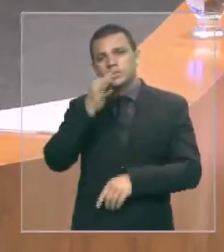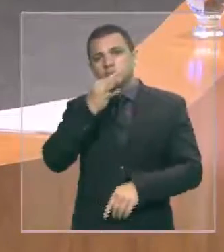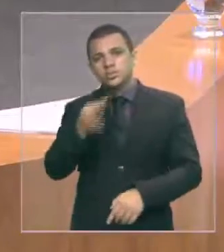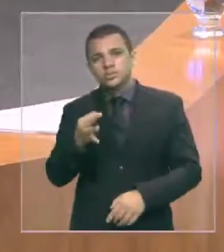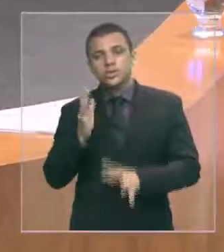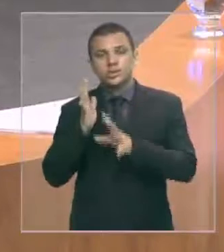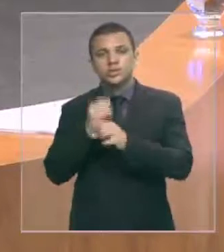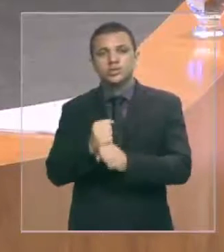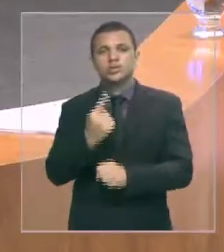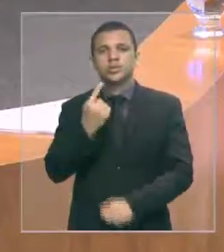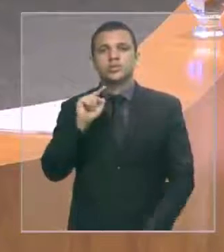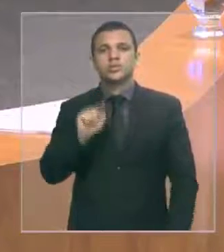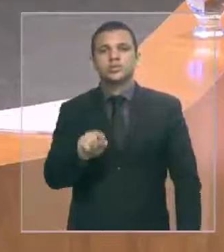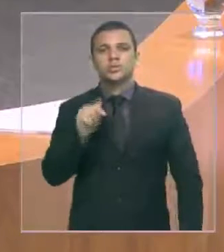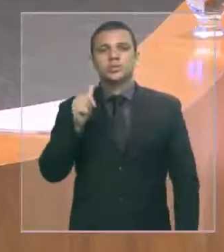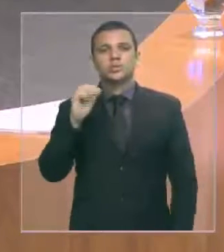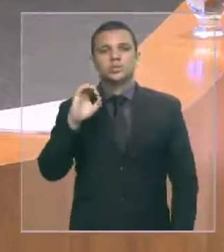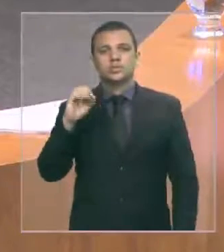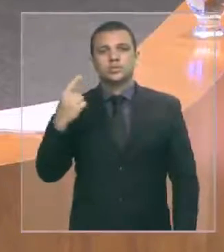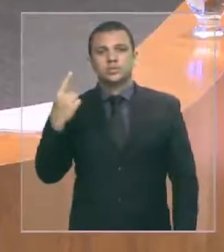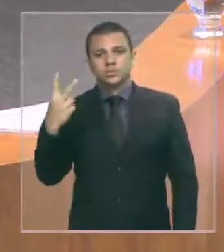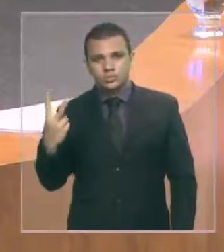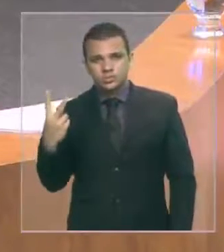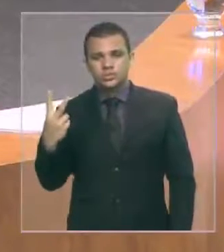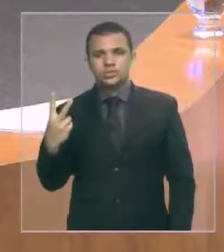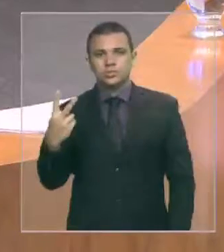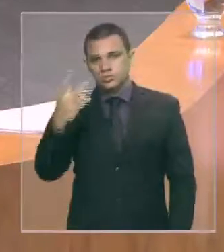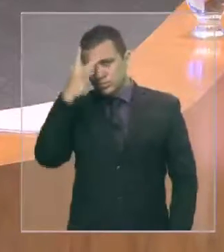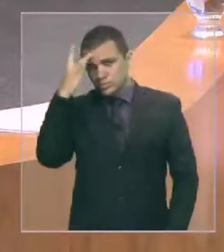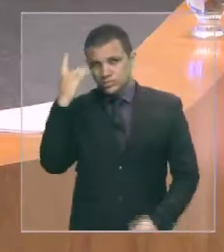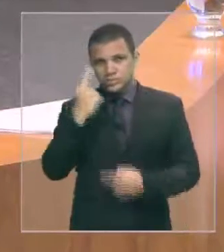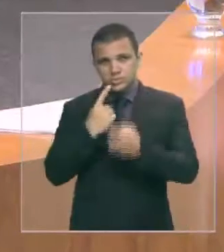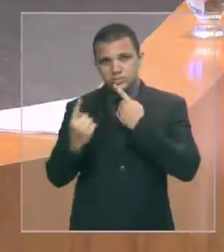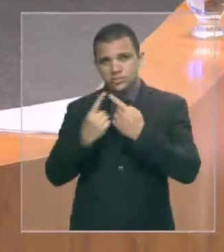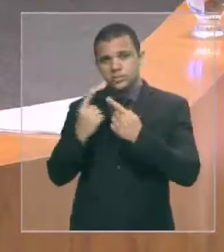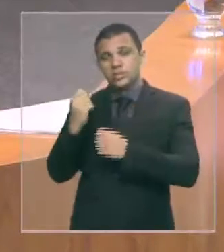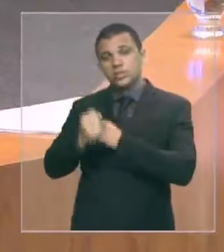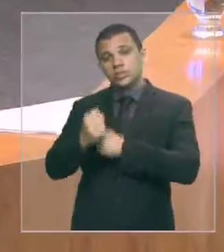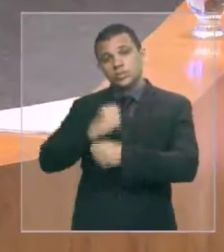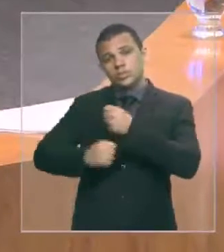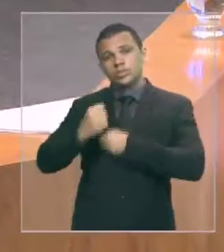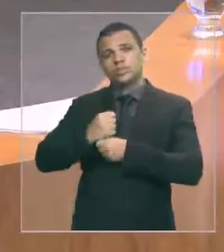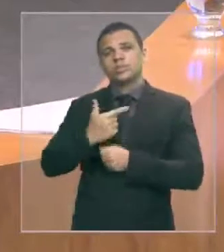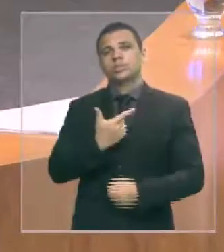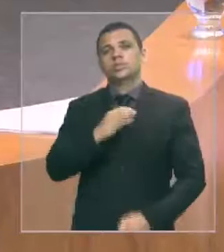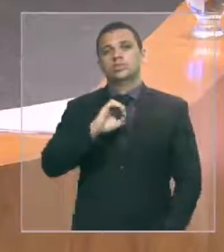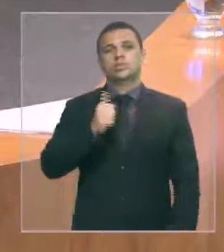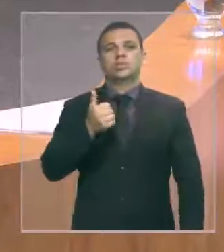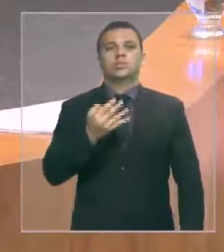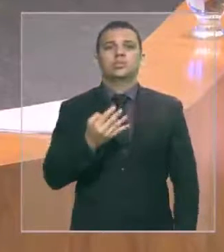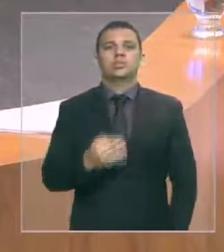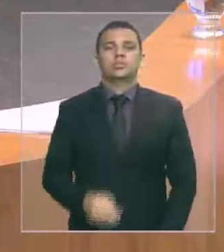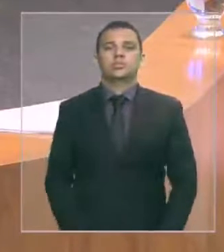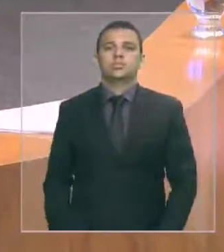de 1.012 entrevistados no ano de 2014.